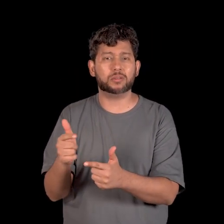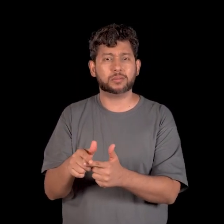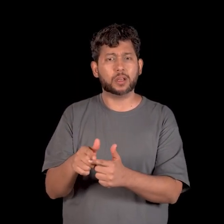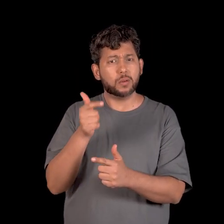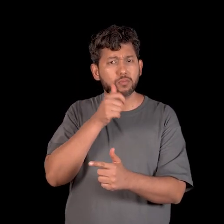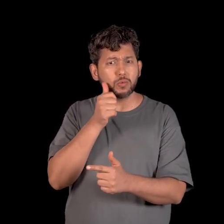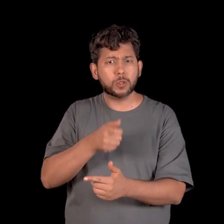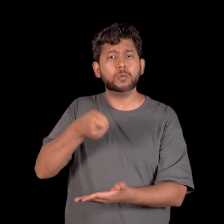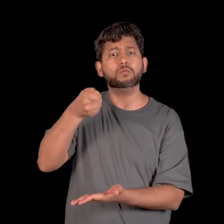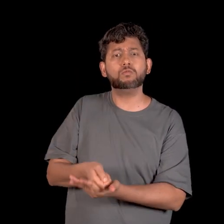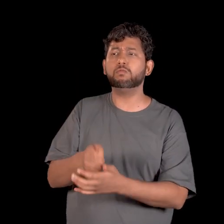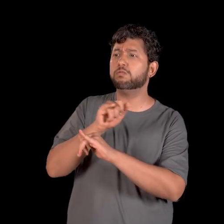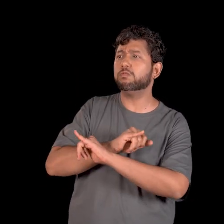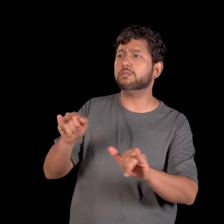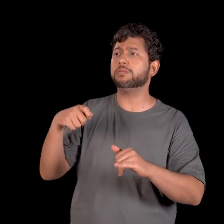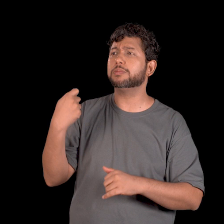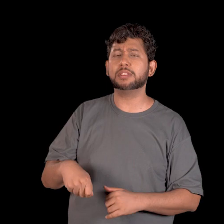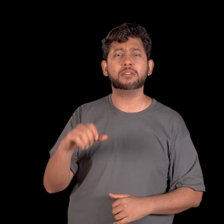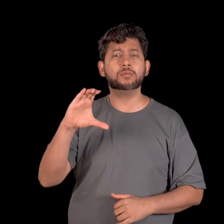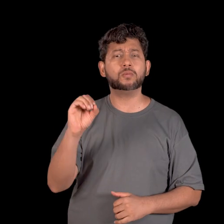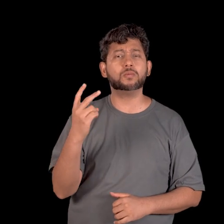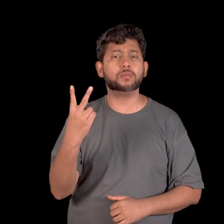calor. Por isso, ela pedia que o